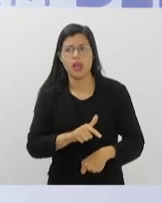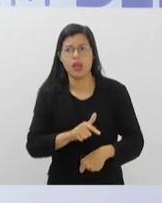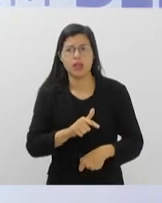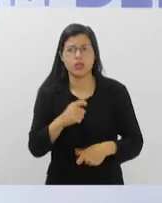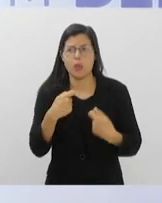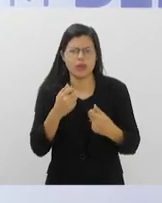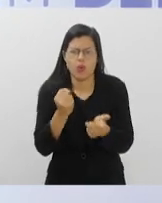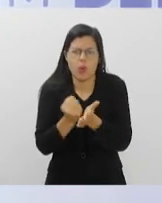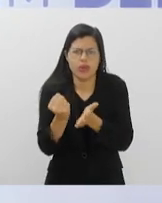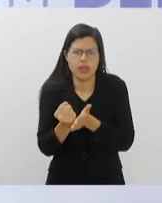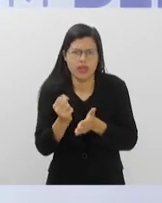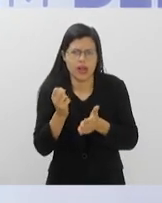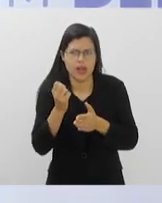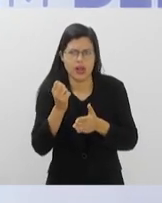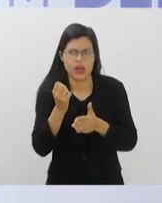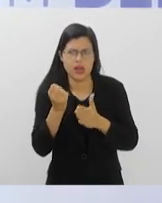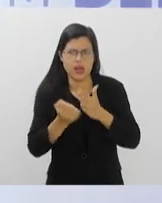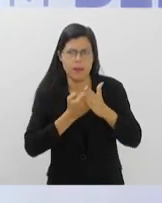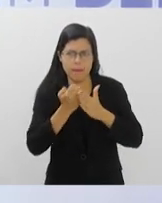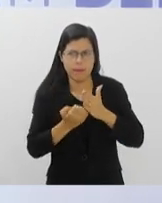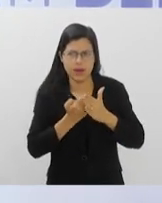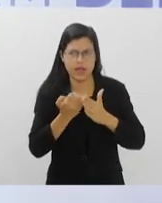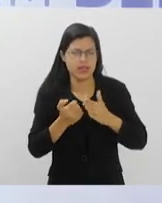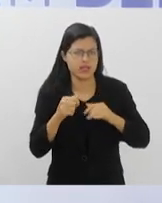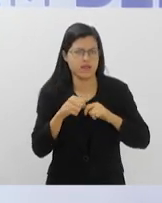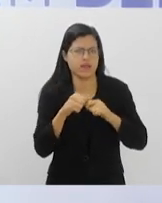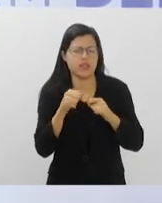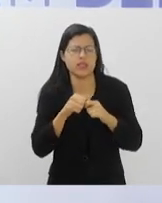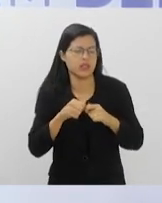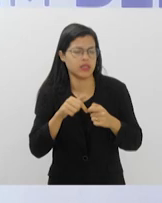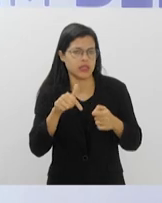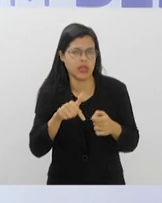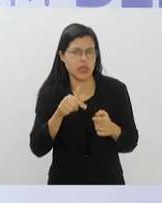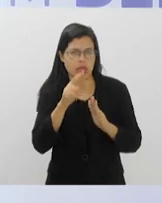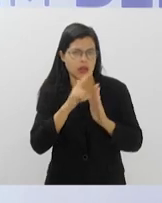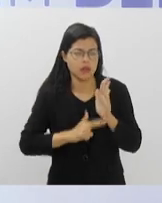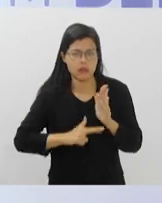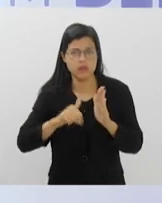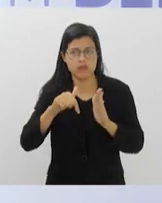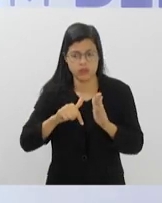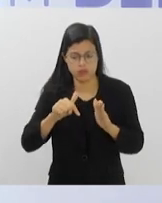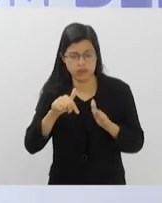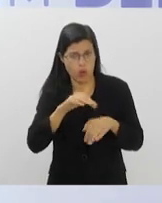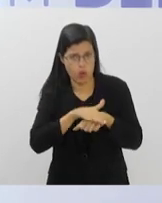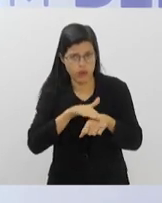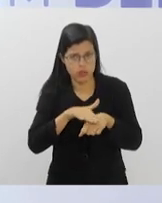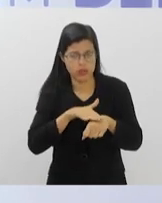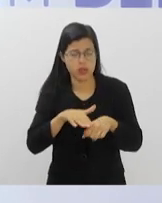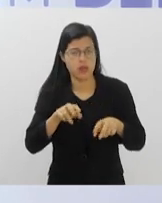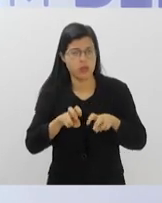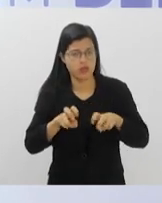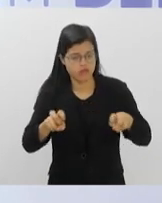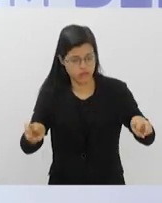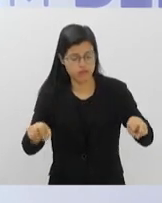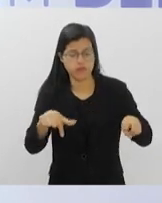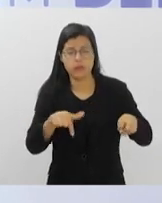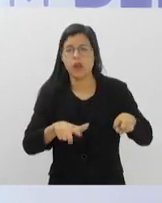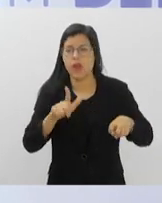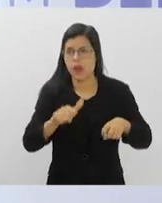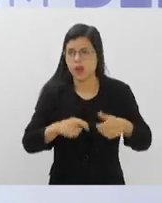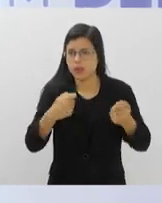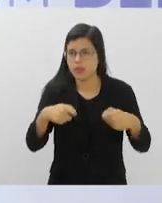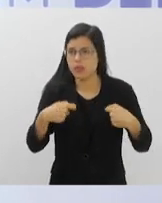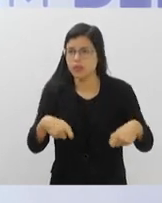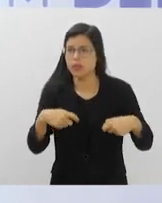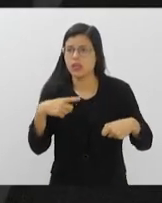precisa contratar empresas para fazer diagnóstico isso aqui que nós estamos conversando nessa mesa aqui é uma demanda Evidente a gente não precisa contratar empresa disso 1000 ações